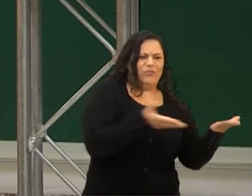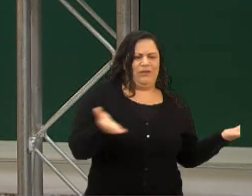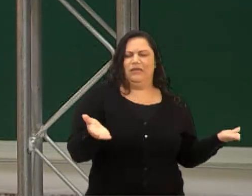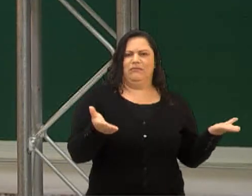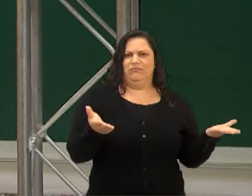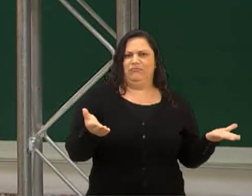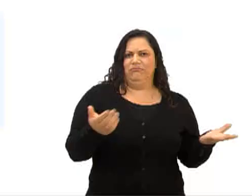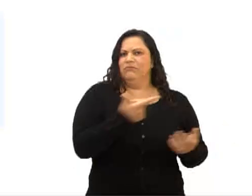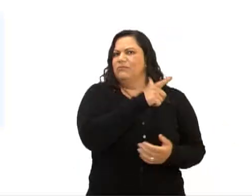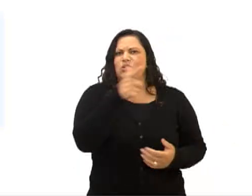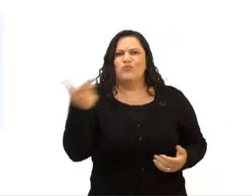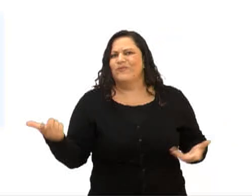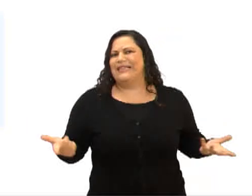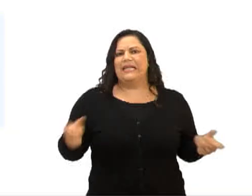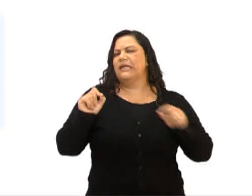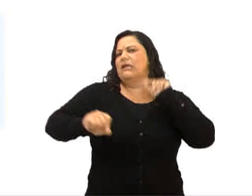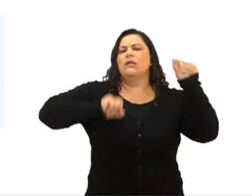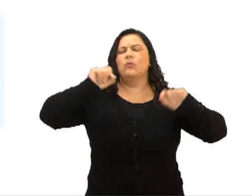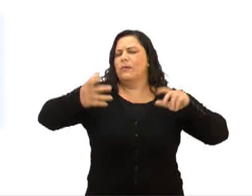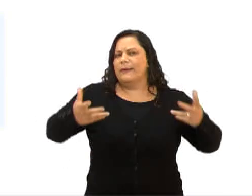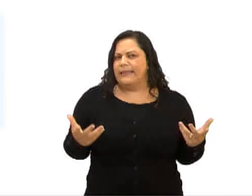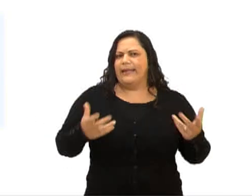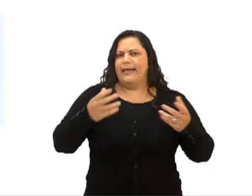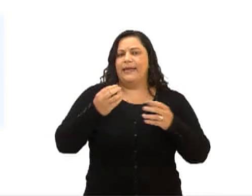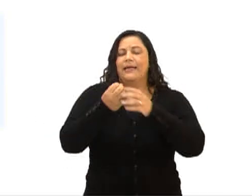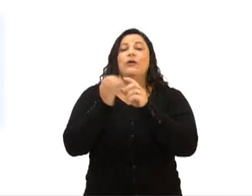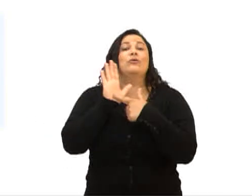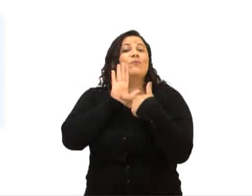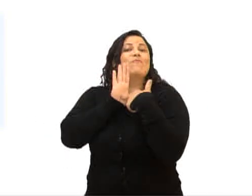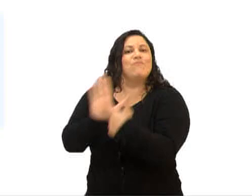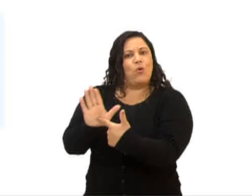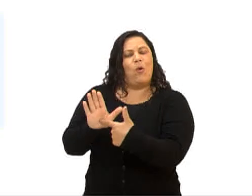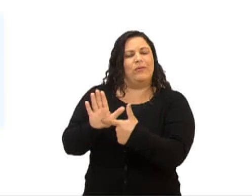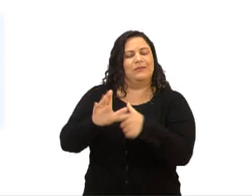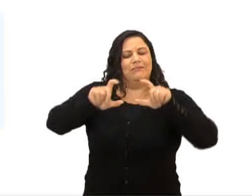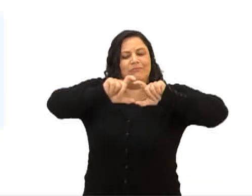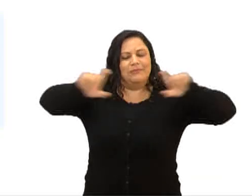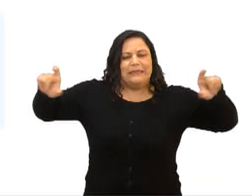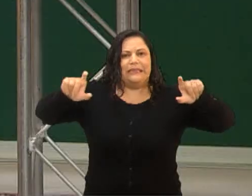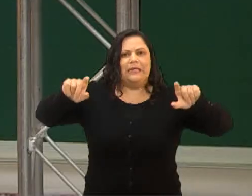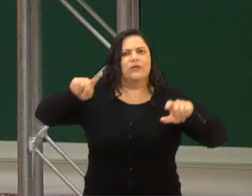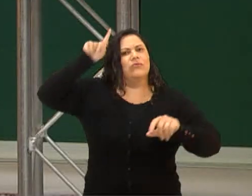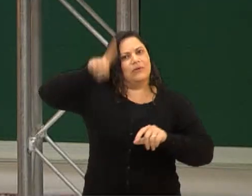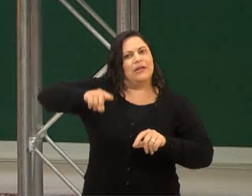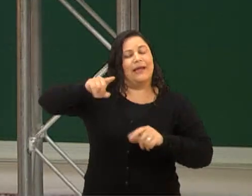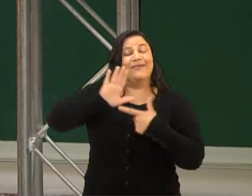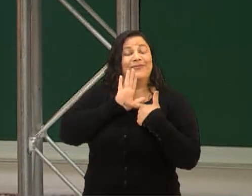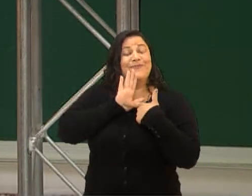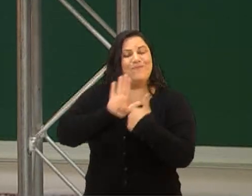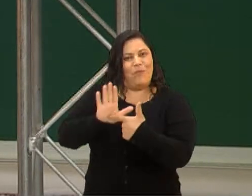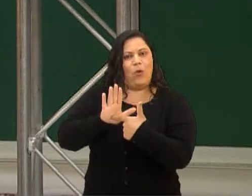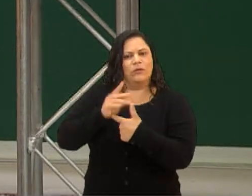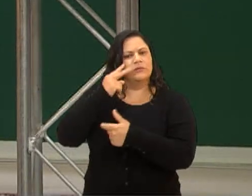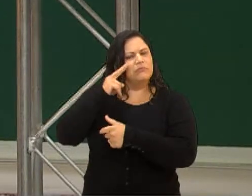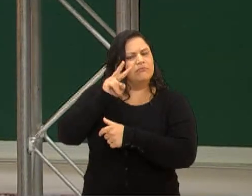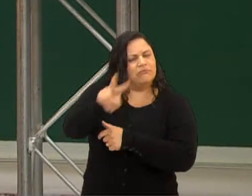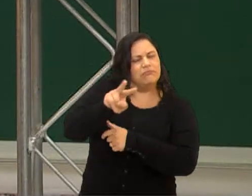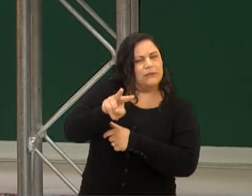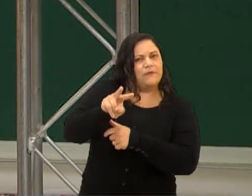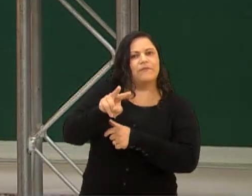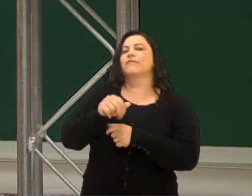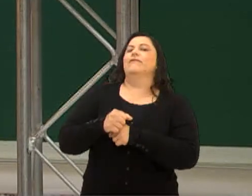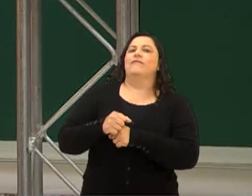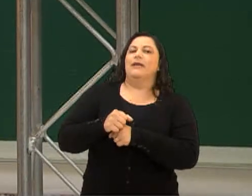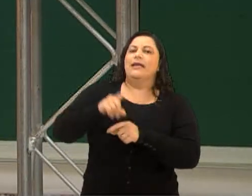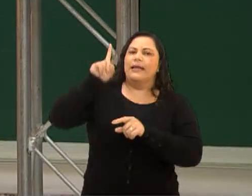inexistente, né? E quando aparecem na oração, são chamados de determinados, né, quando eles estão explícitos. Né? Então, os estudantes